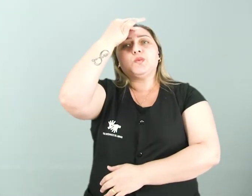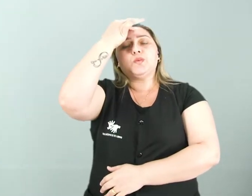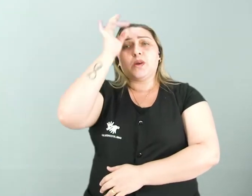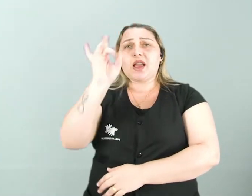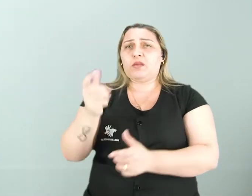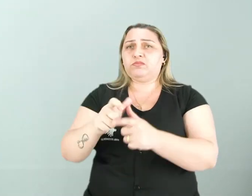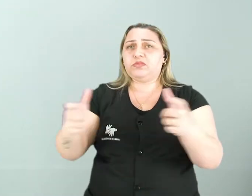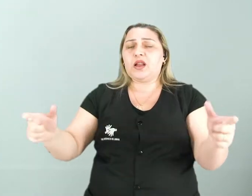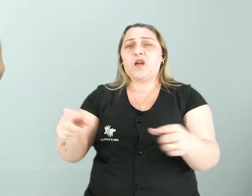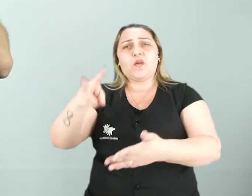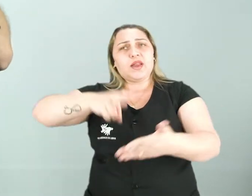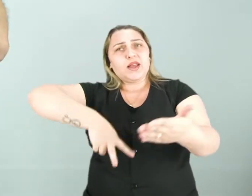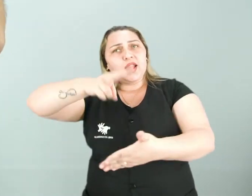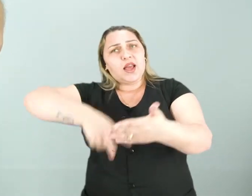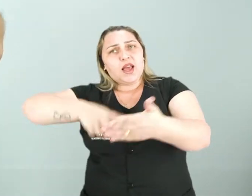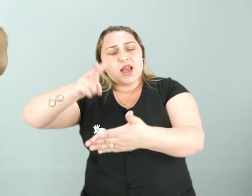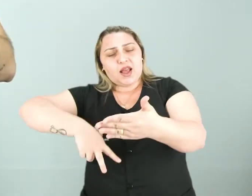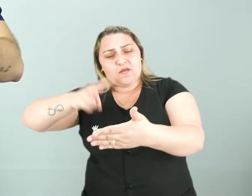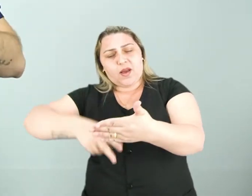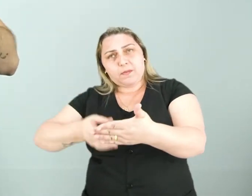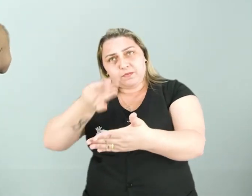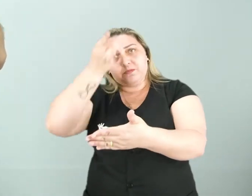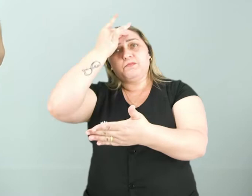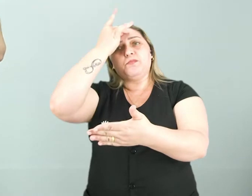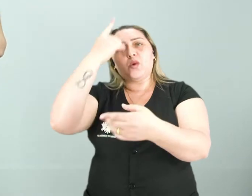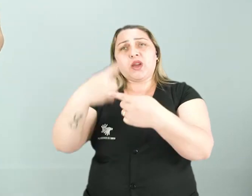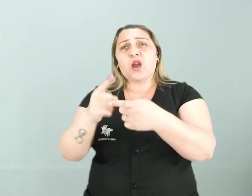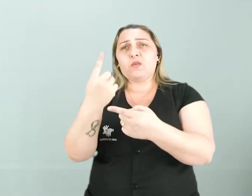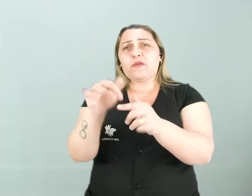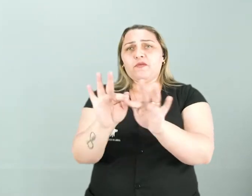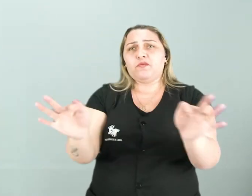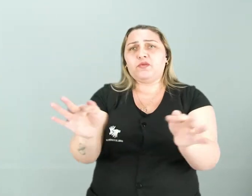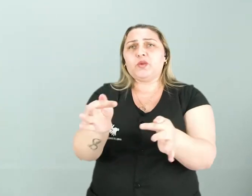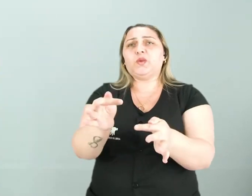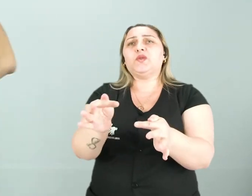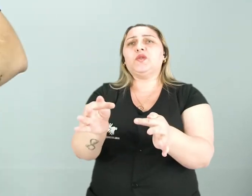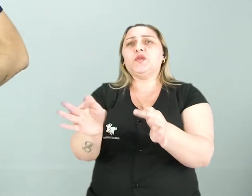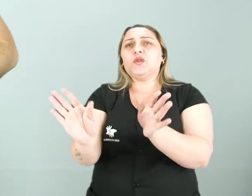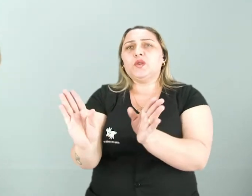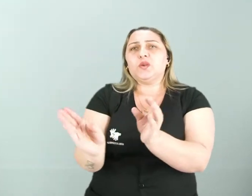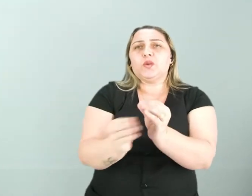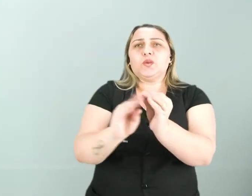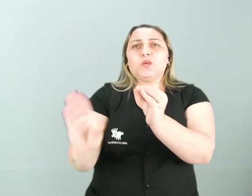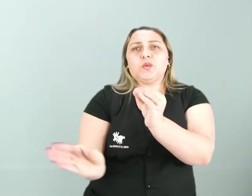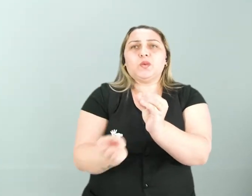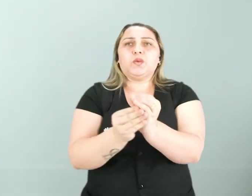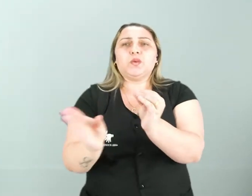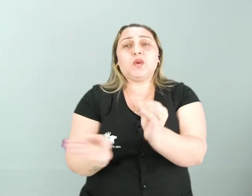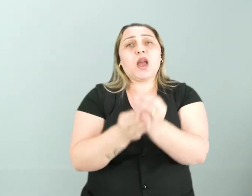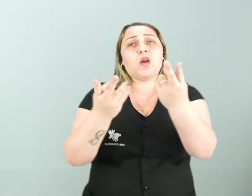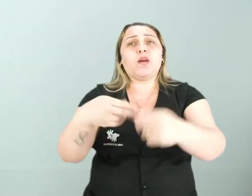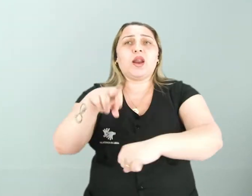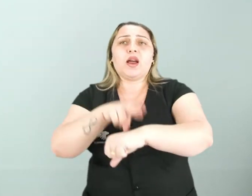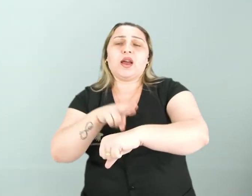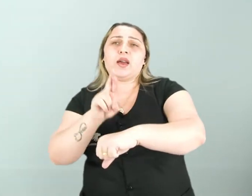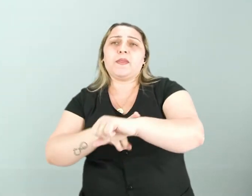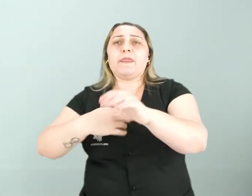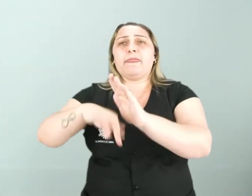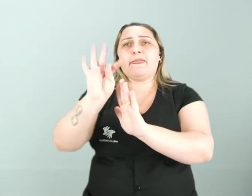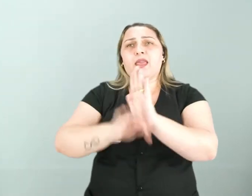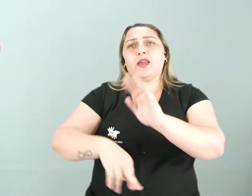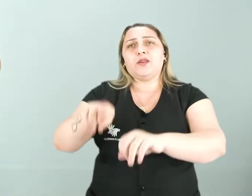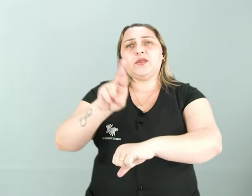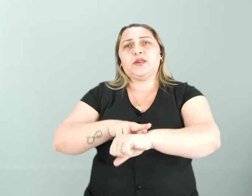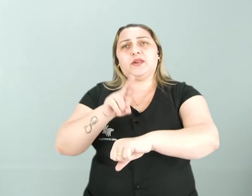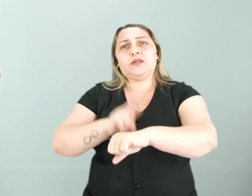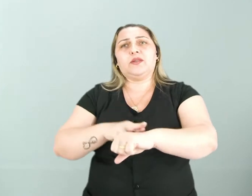seja grande, você lê e você vai memorizando porque uma frase vai puxando a outra, como na rima, como no texto